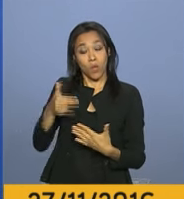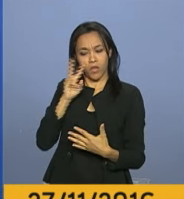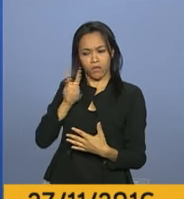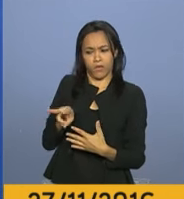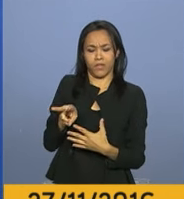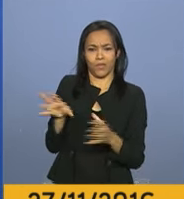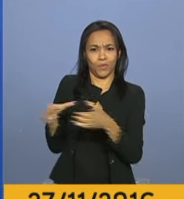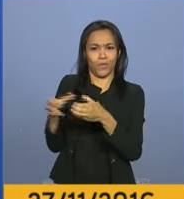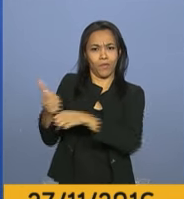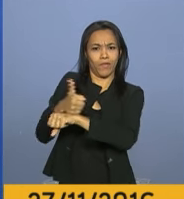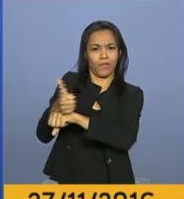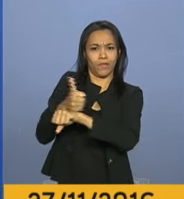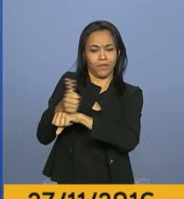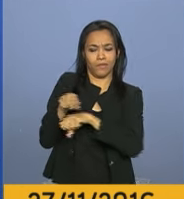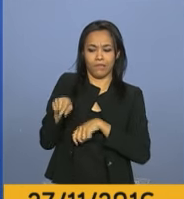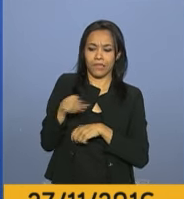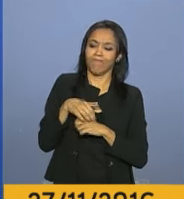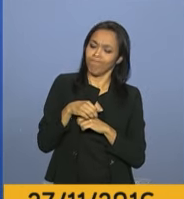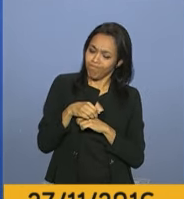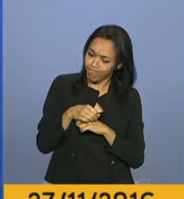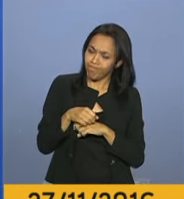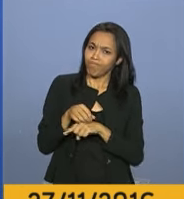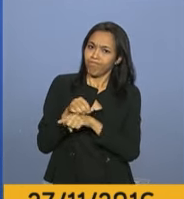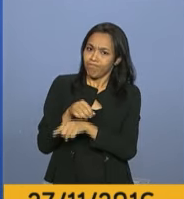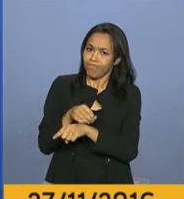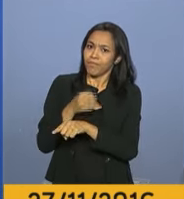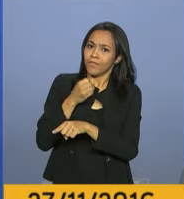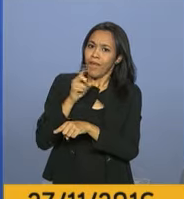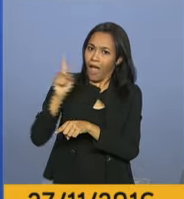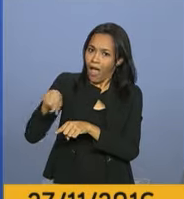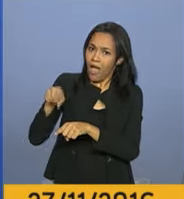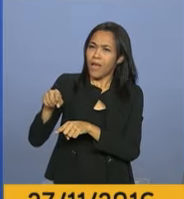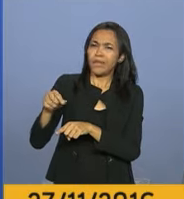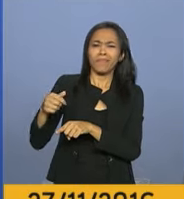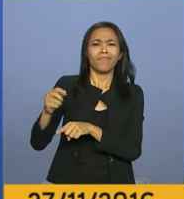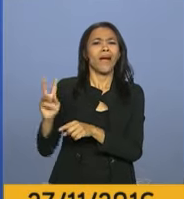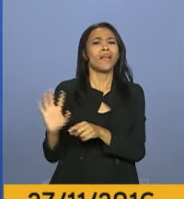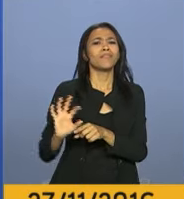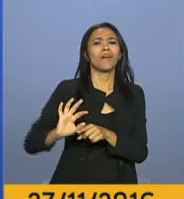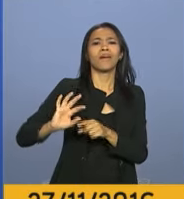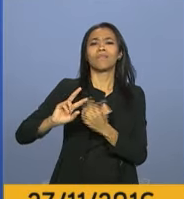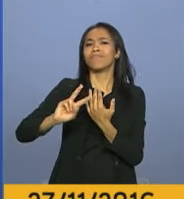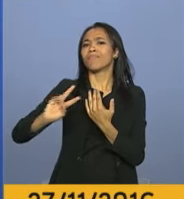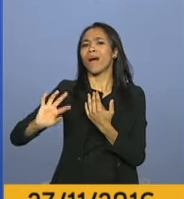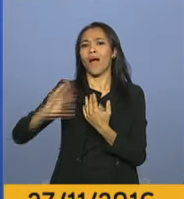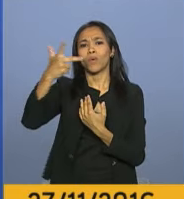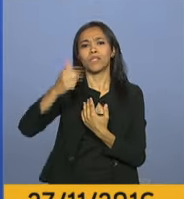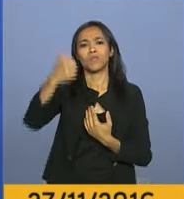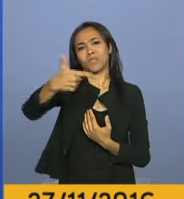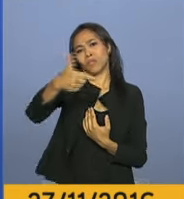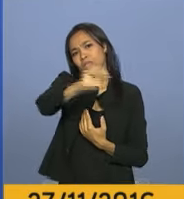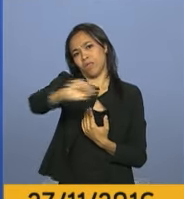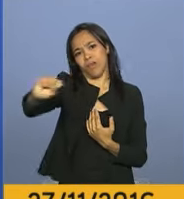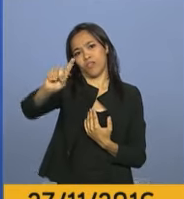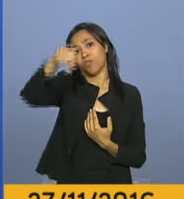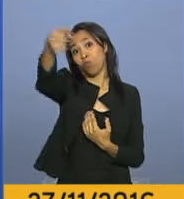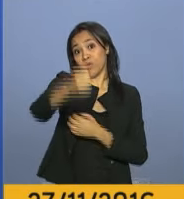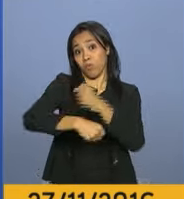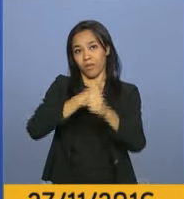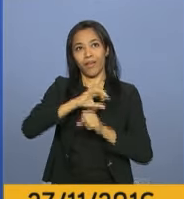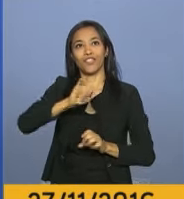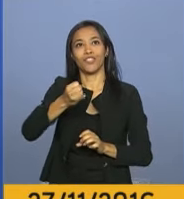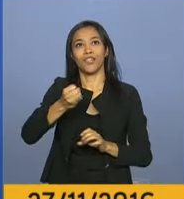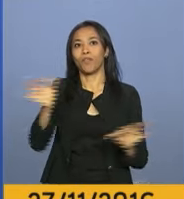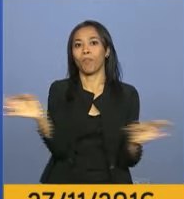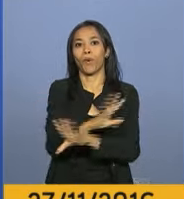eu vejo que eventuais resultados se darão lá pelo segundo semestre do ano que vem. Ninguém vem me dizer, olha, que em janeiro está tudo